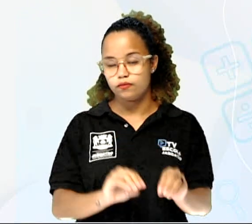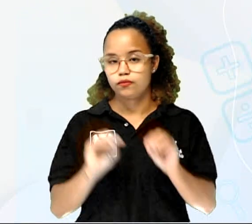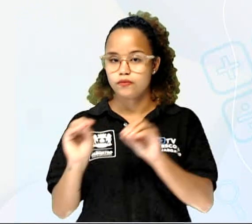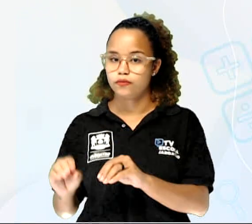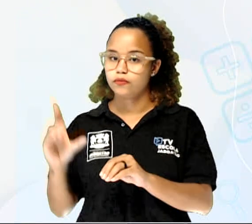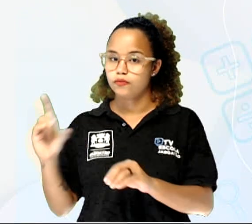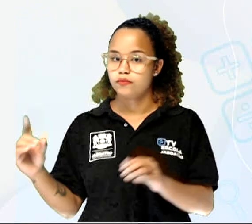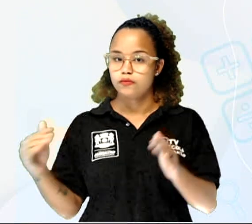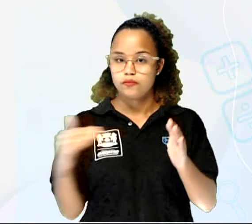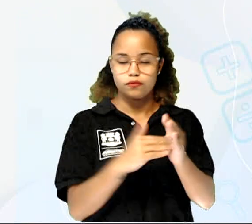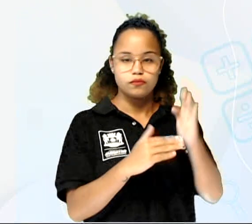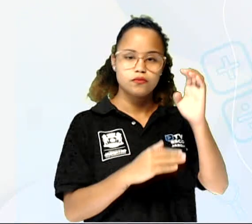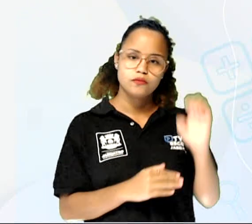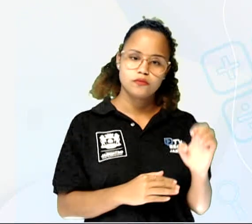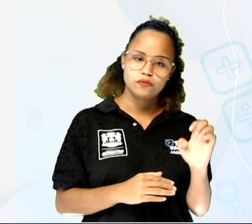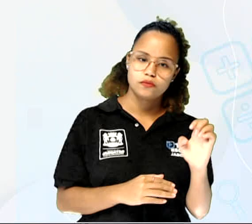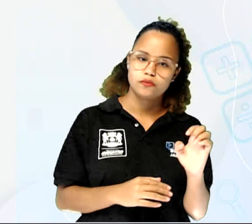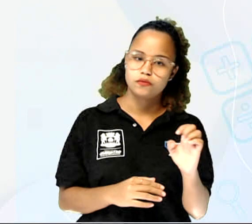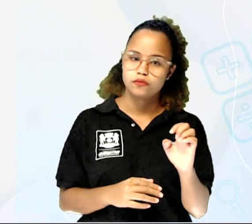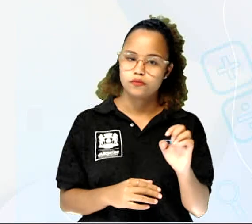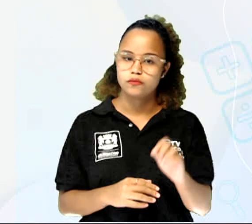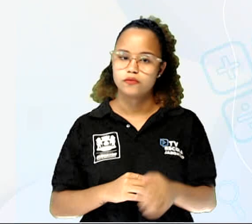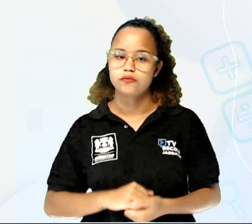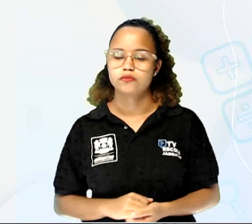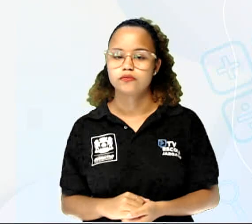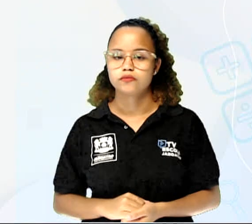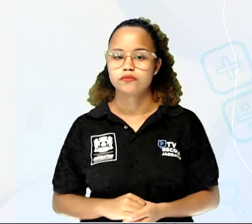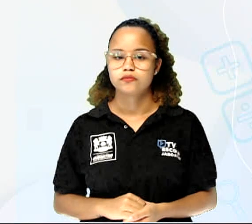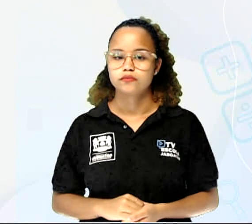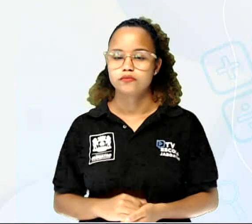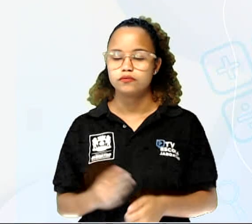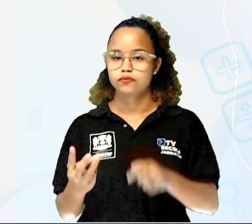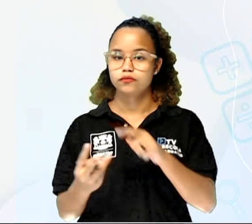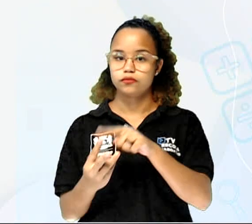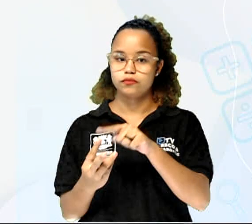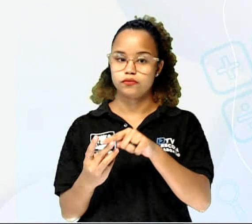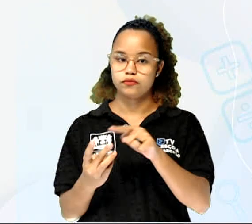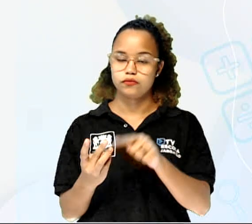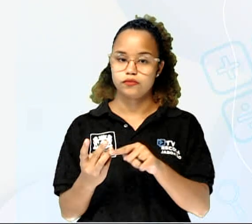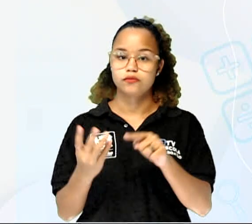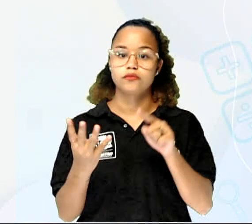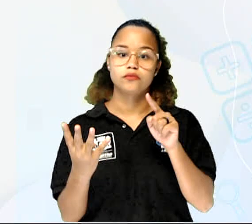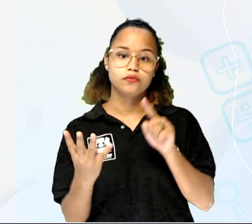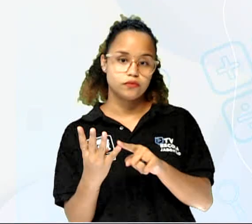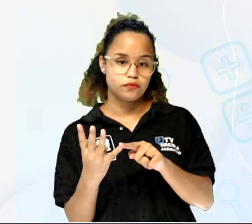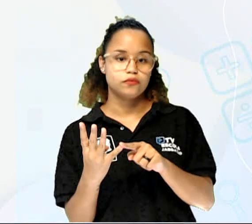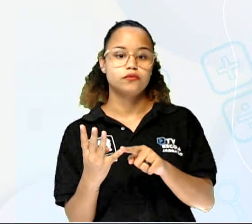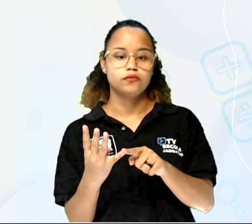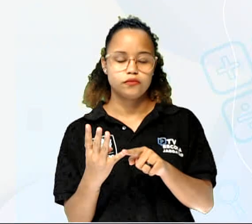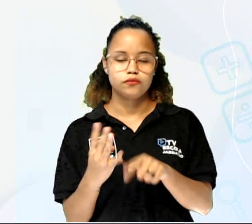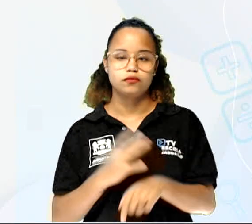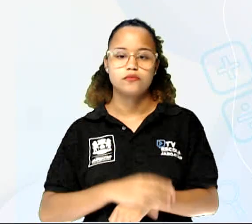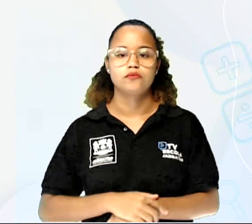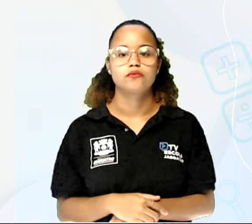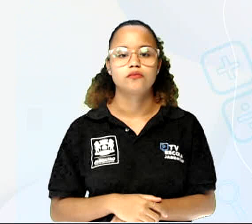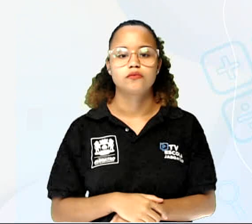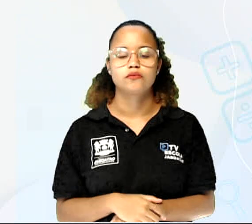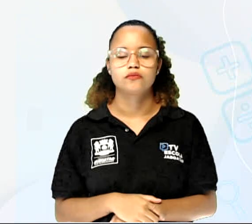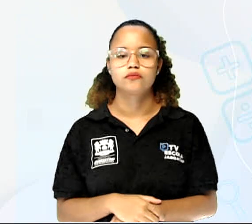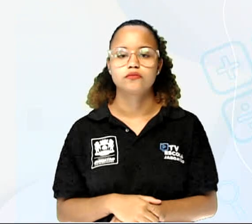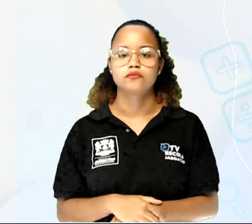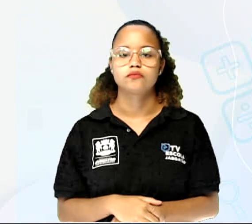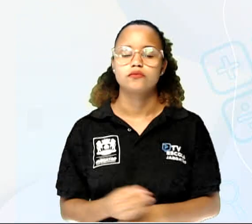esquerda. Quantas casas? 1, 2, 3, 4 casas.